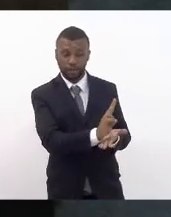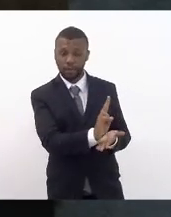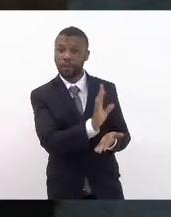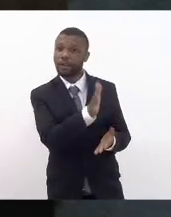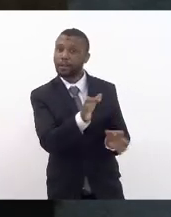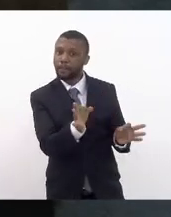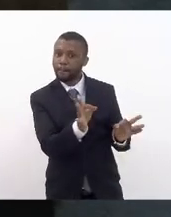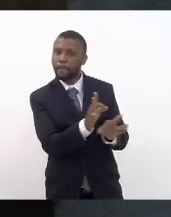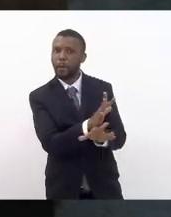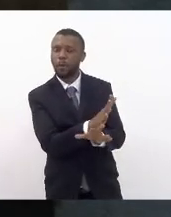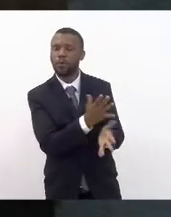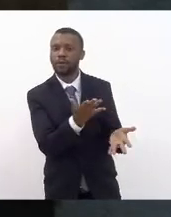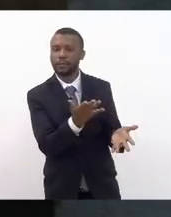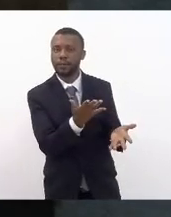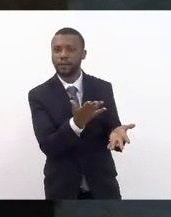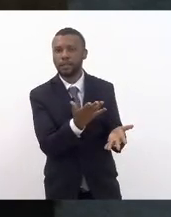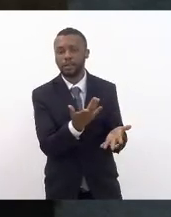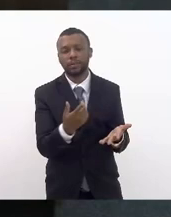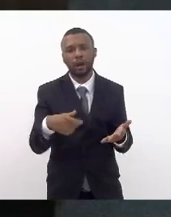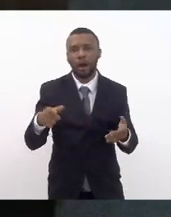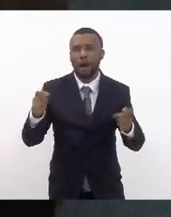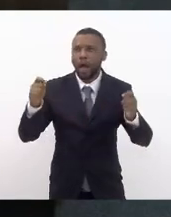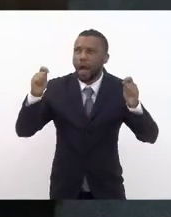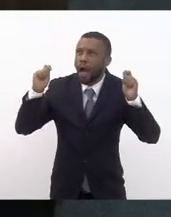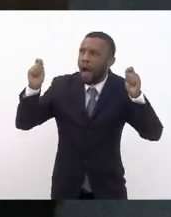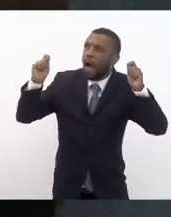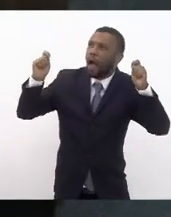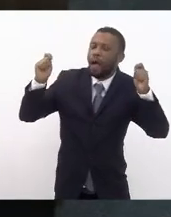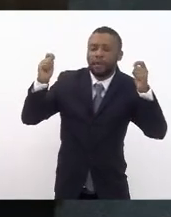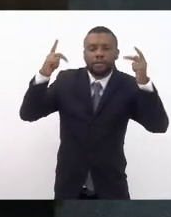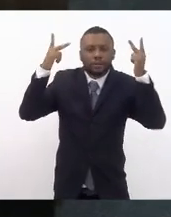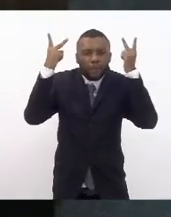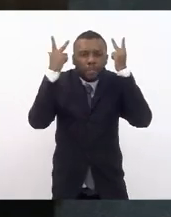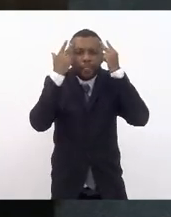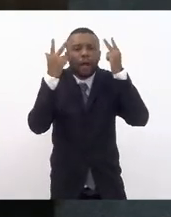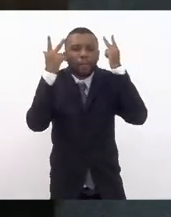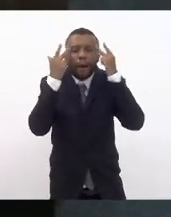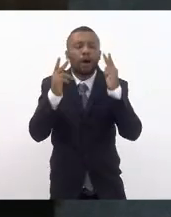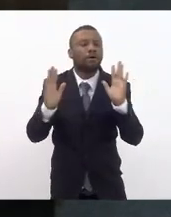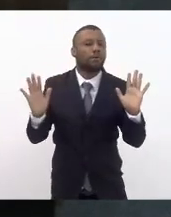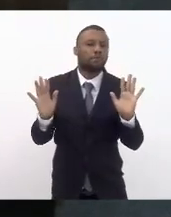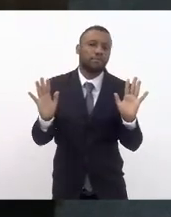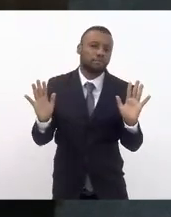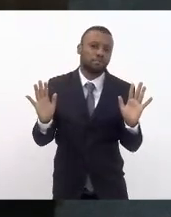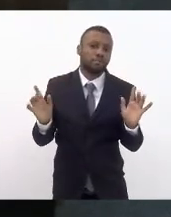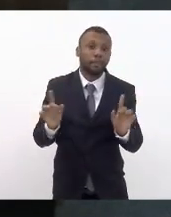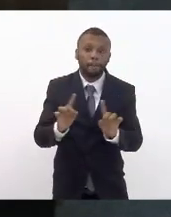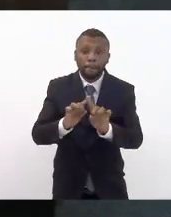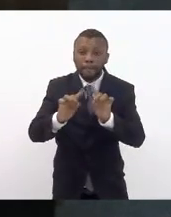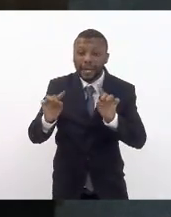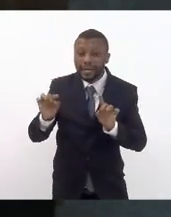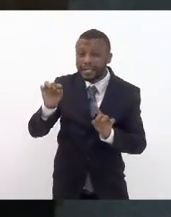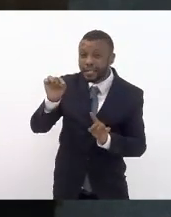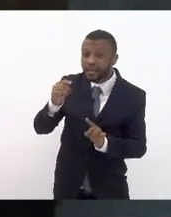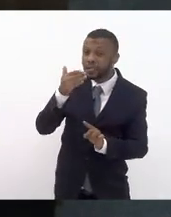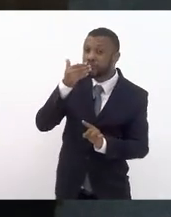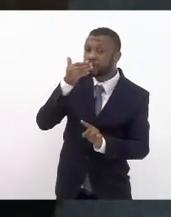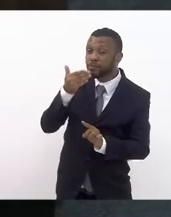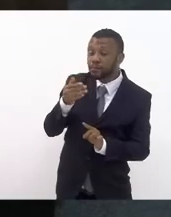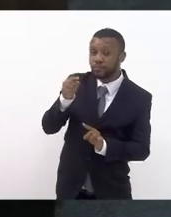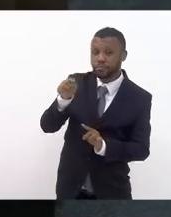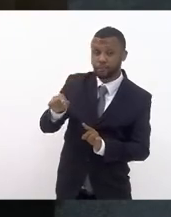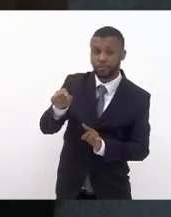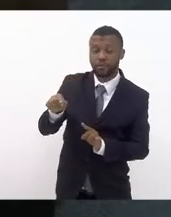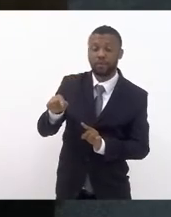Gente, as manifestações são naturais. Mas esse tipo de